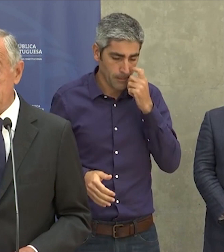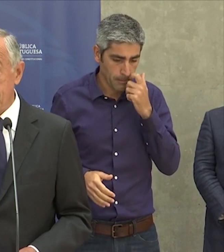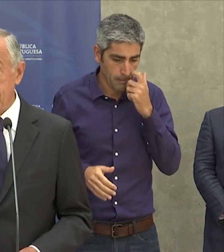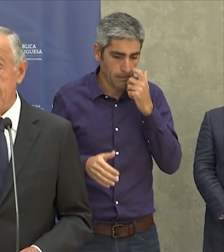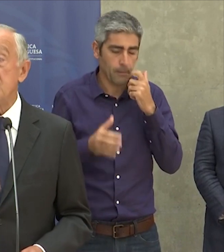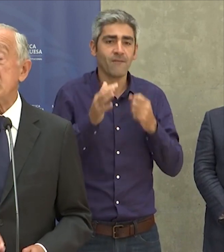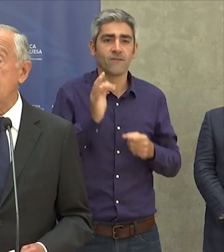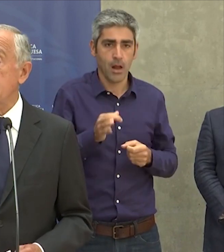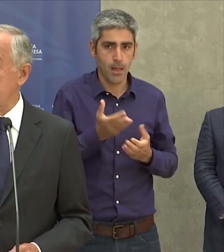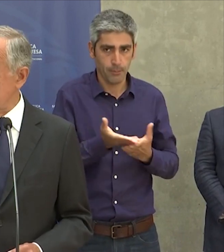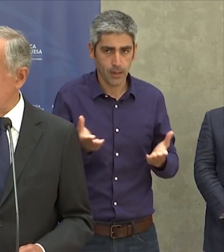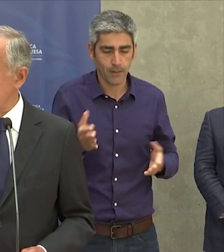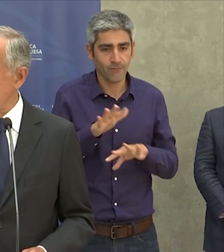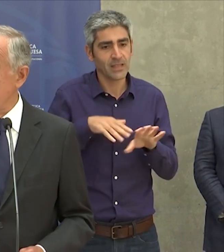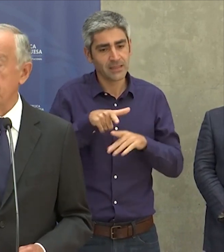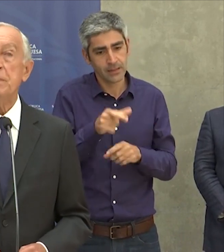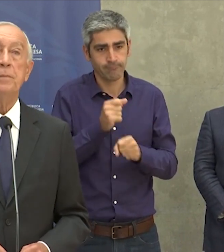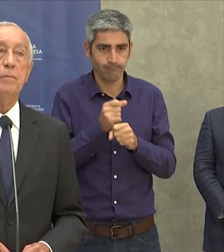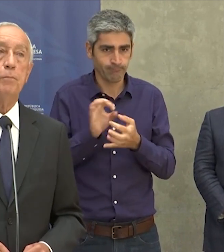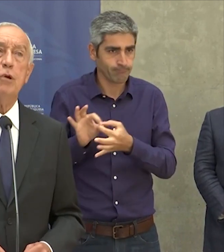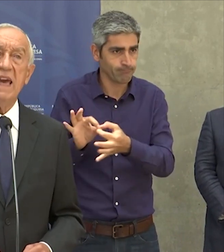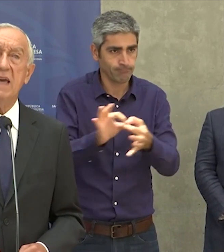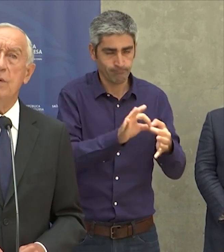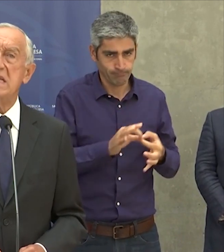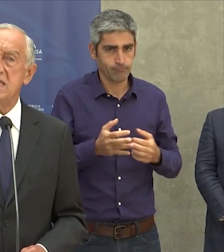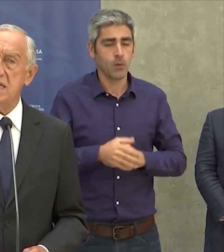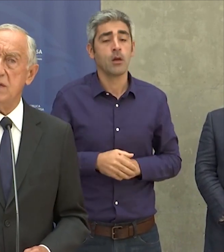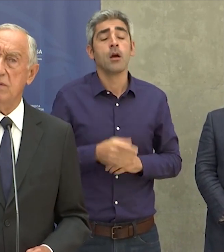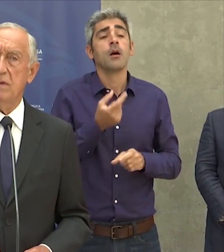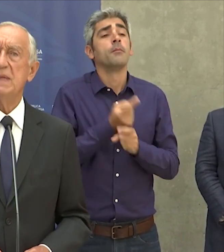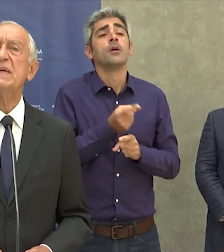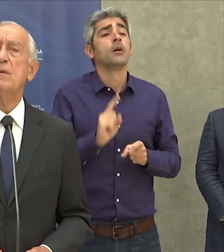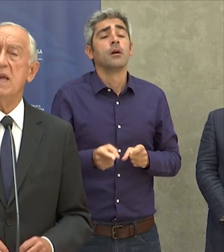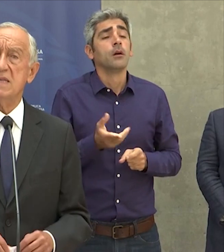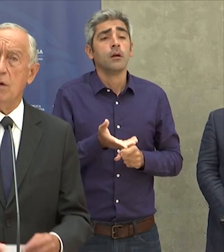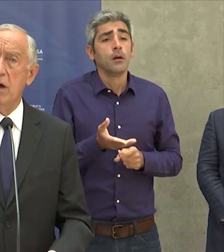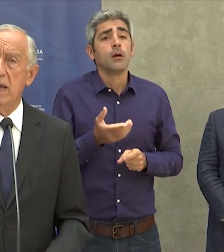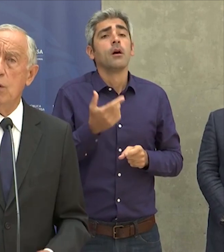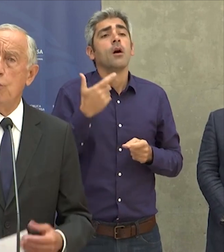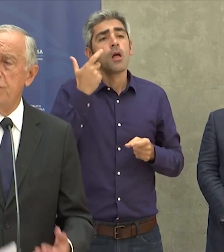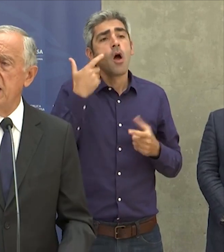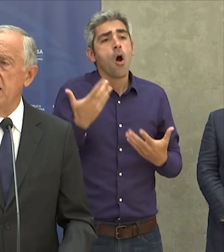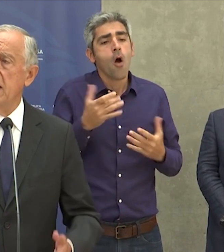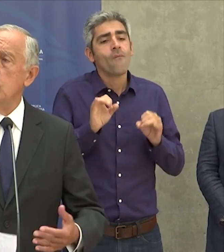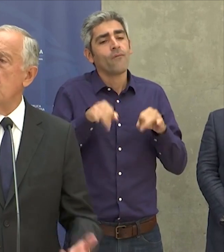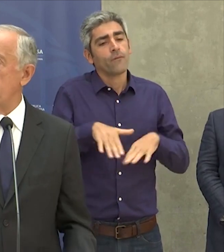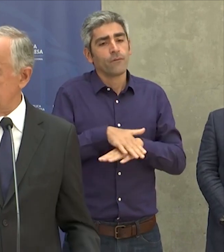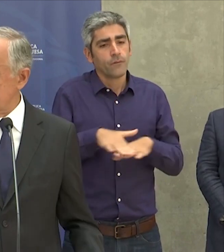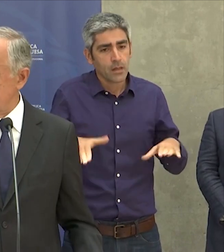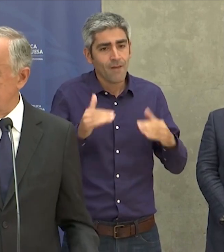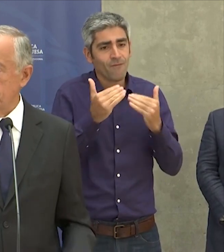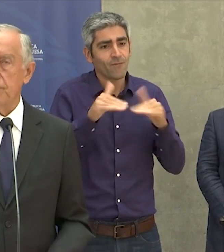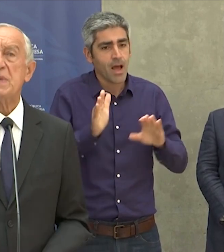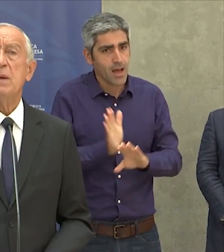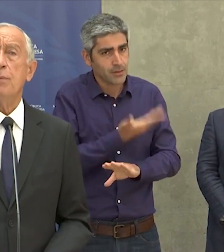pena fazer esse exercício. Porquê é que o exercício conhece agora o fim de uma